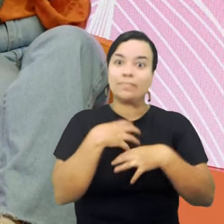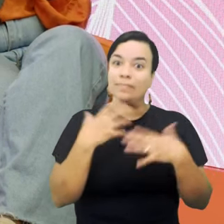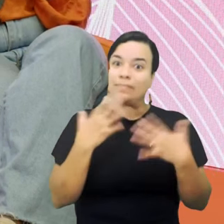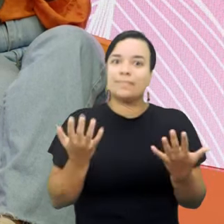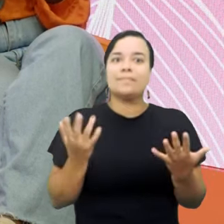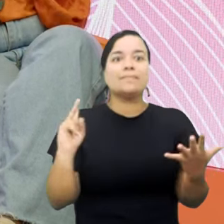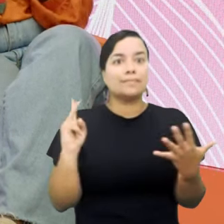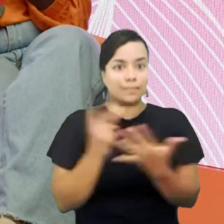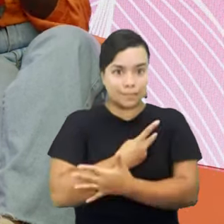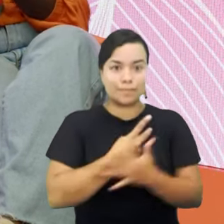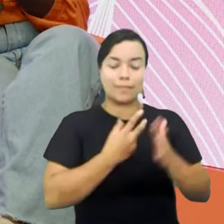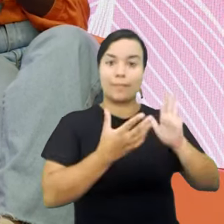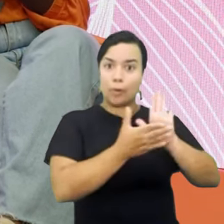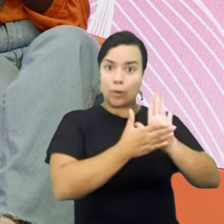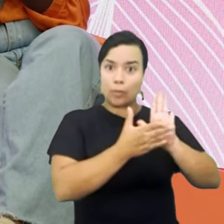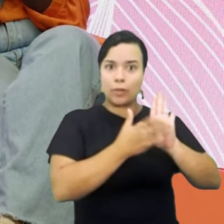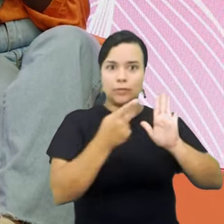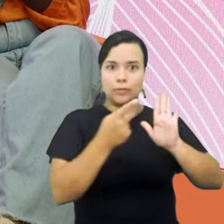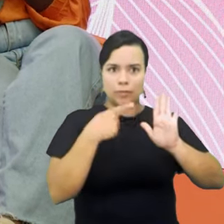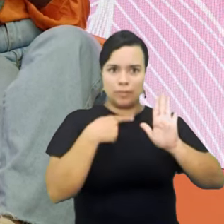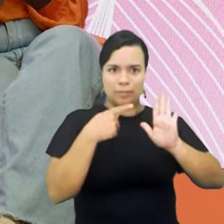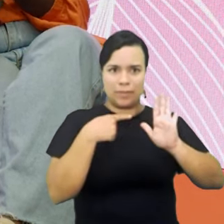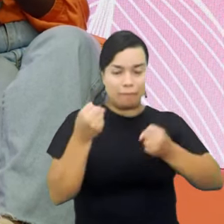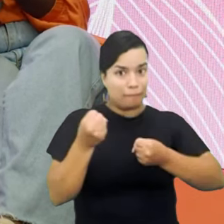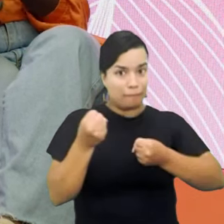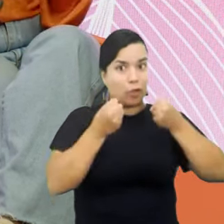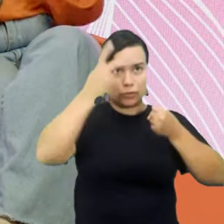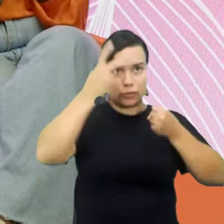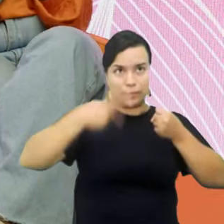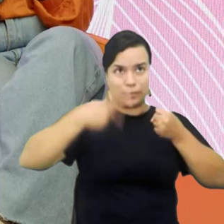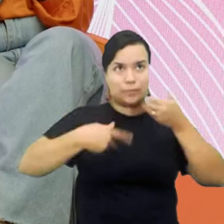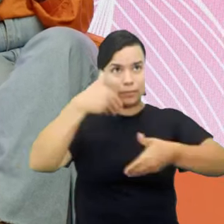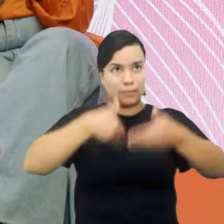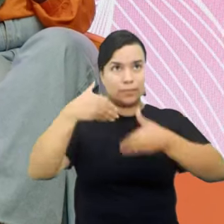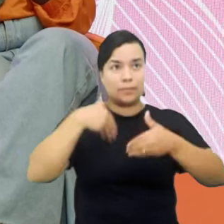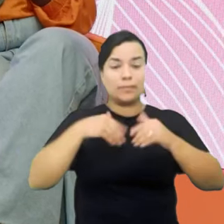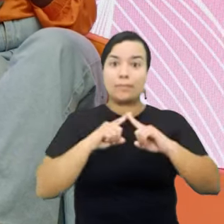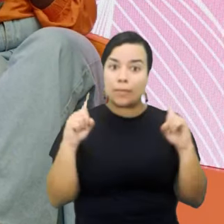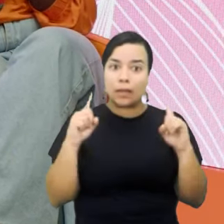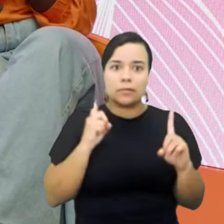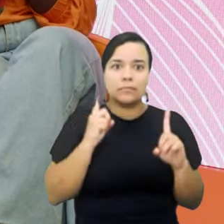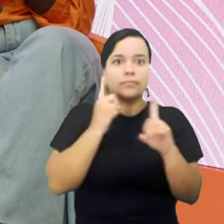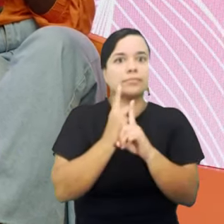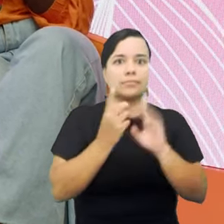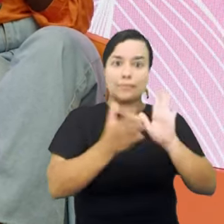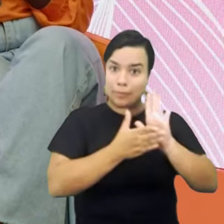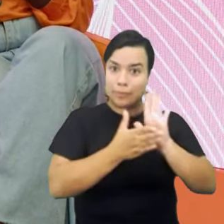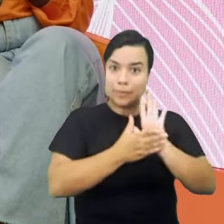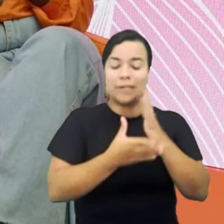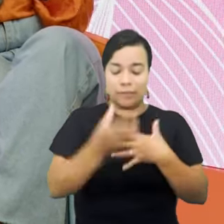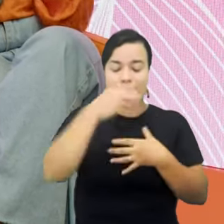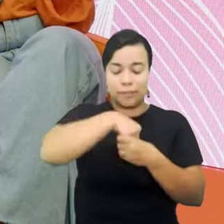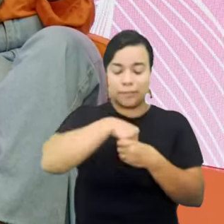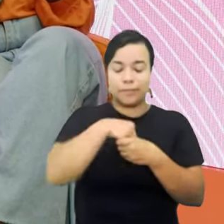o propósito da Durban, ele é muito forte para mim. Só que eu descobri o propósito da Durban dentro do Sebrae, então foi muito legal.